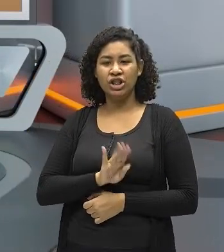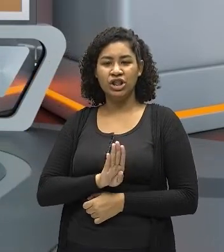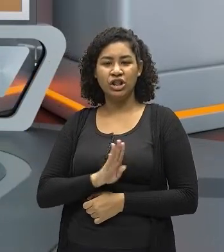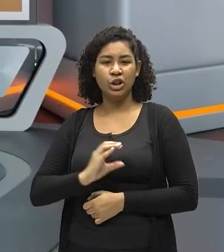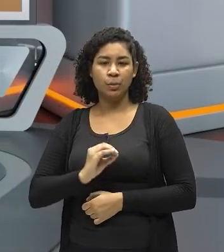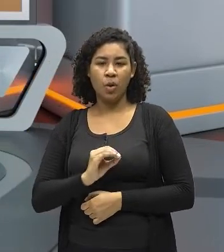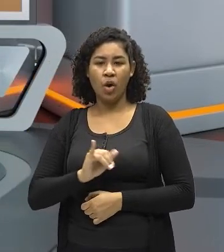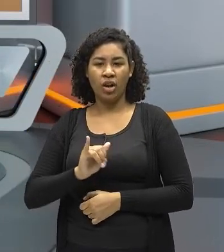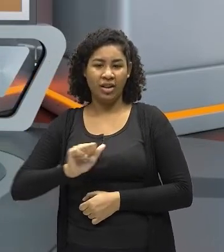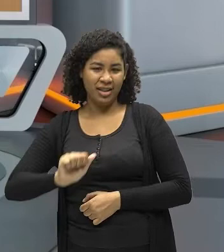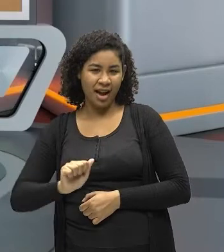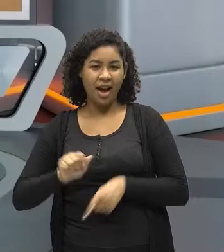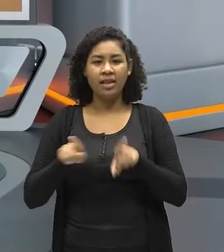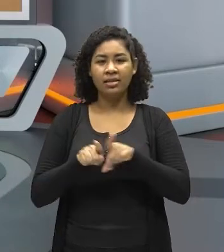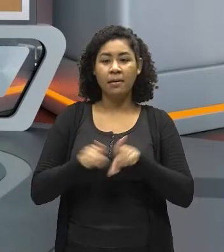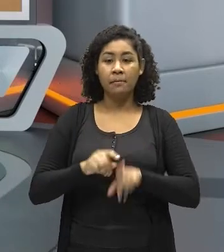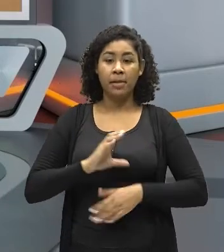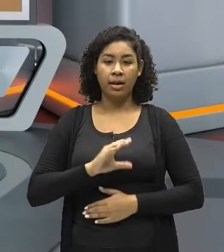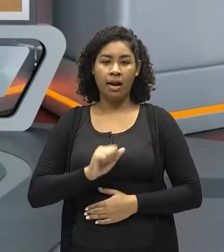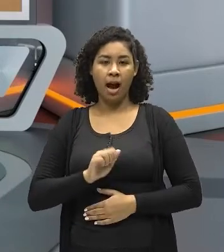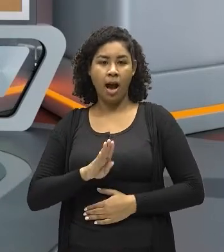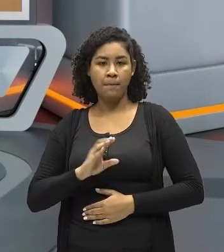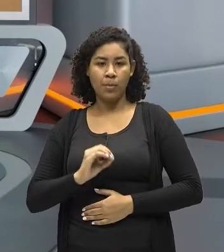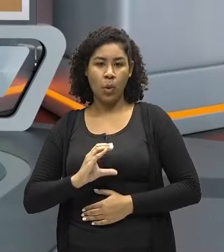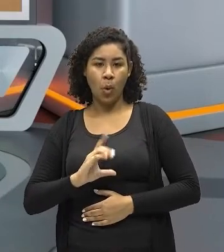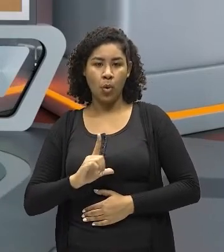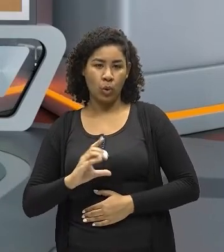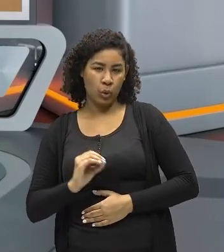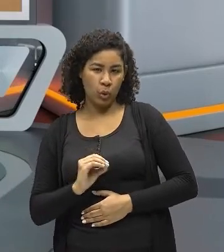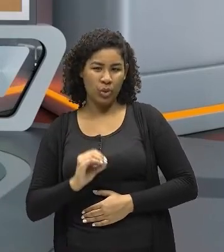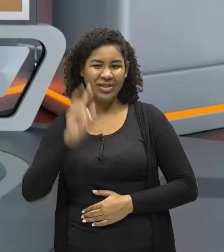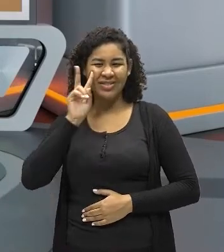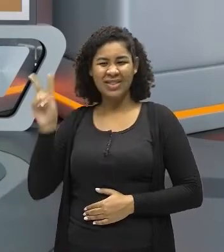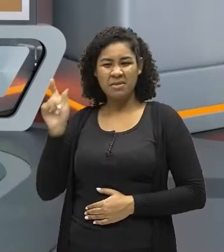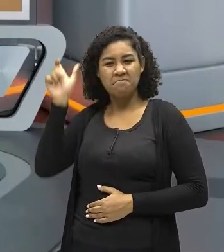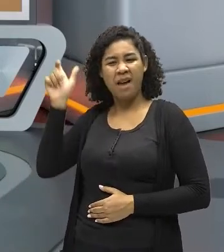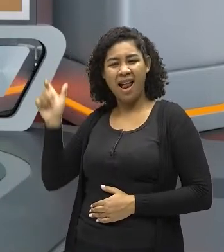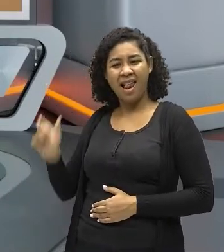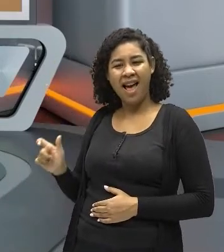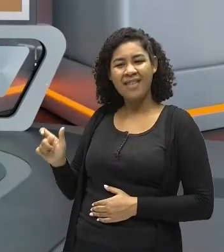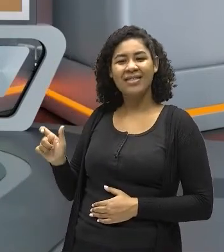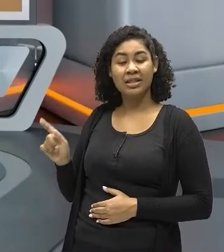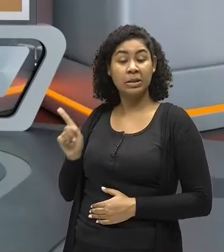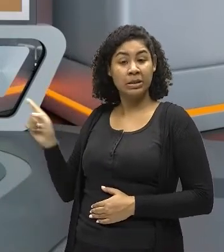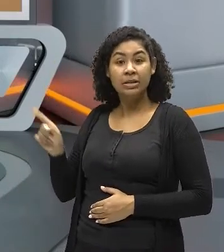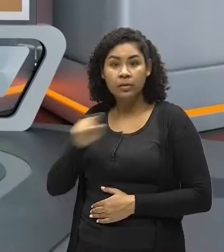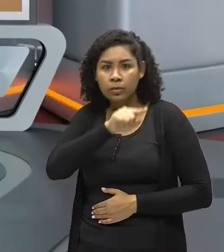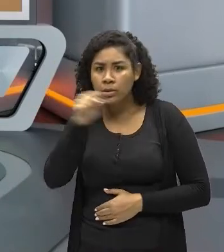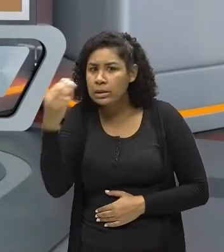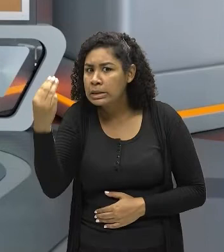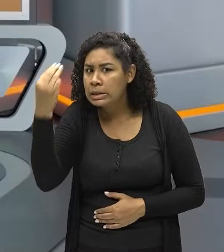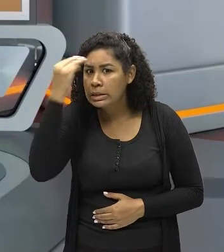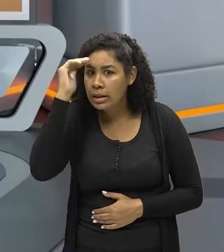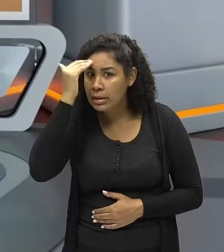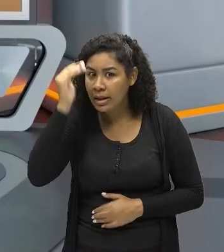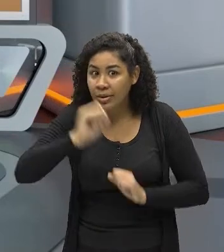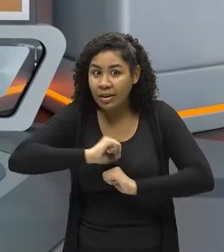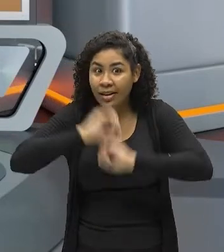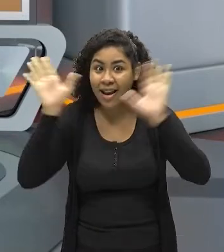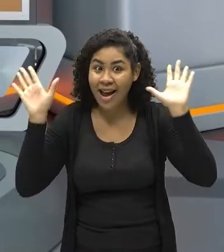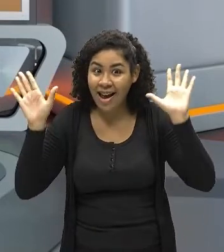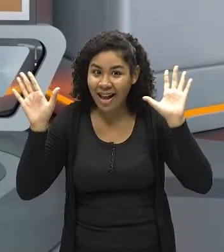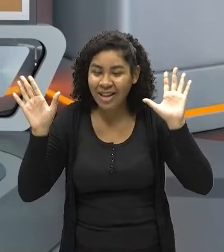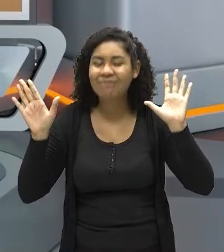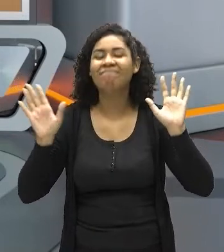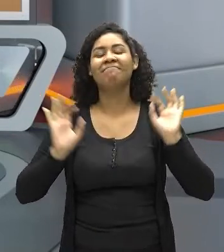caboclo, estamos por aqui também. Tá certo? Deu para compreender bem? Deu para fixar bem na cabecinha de vocês?